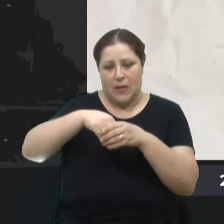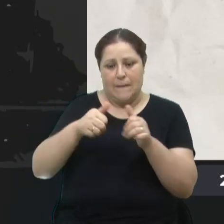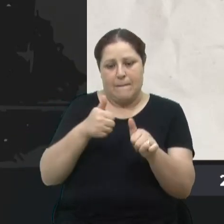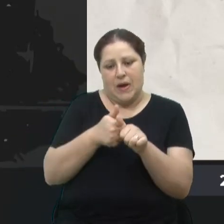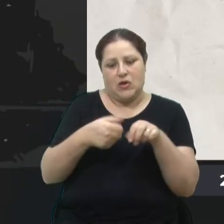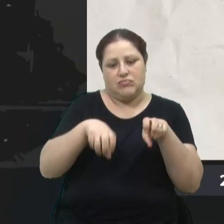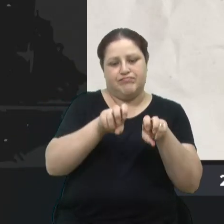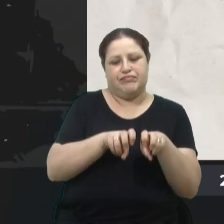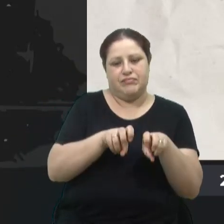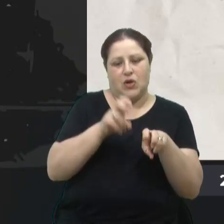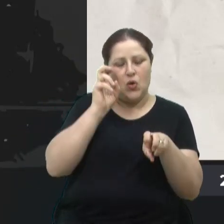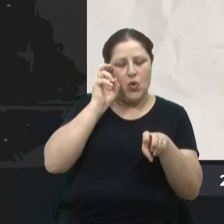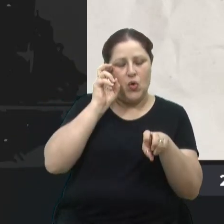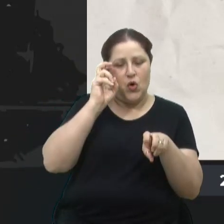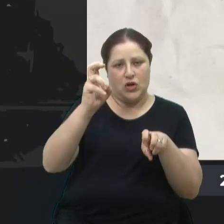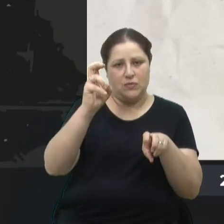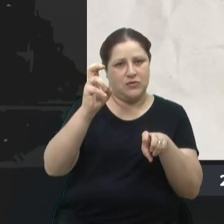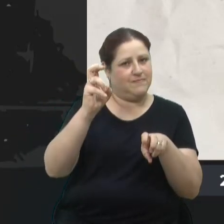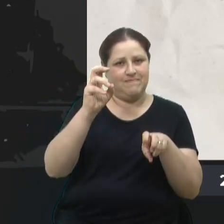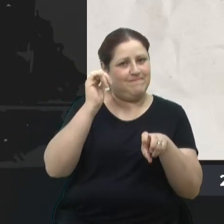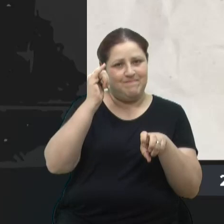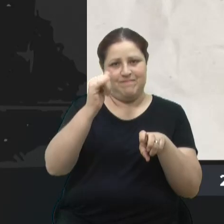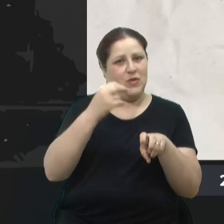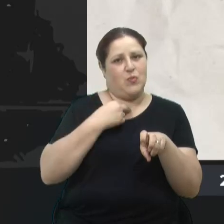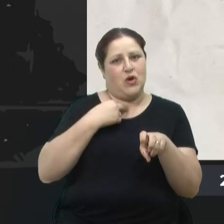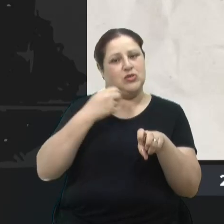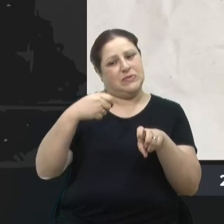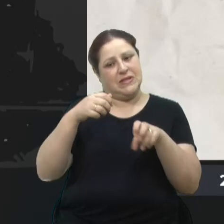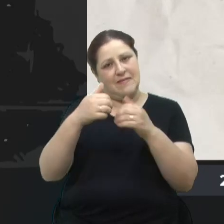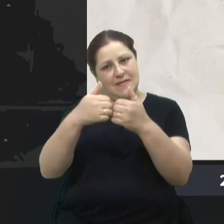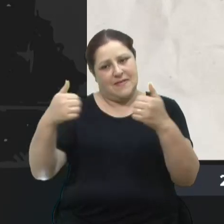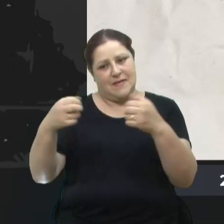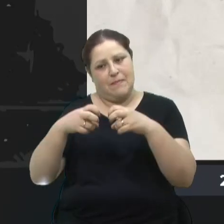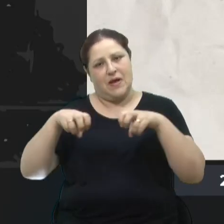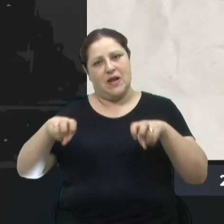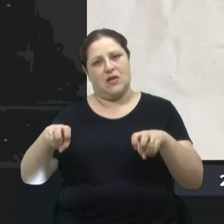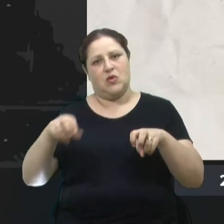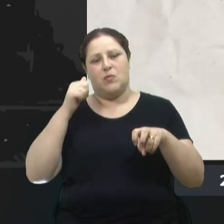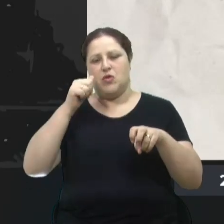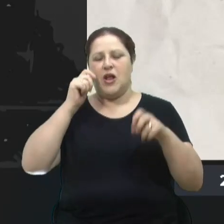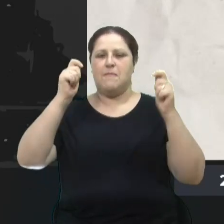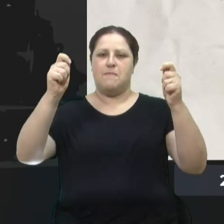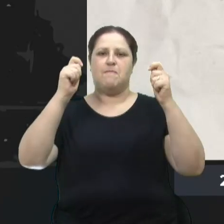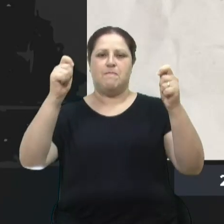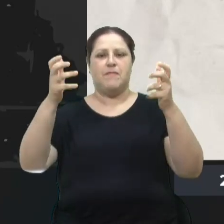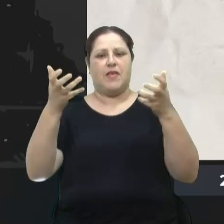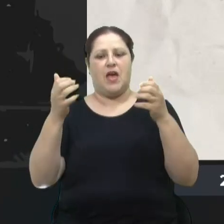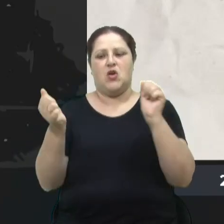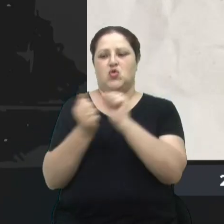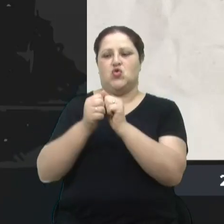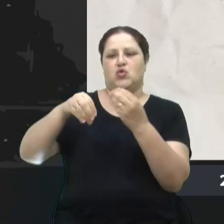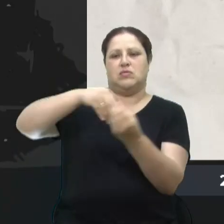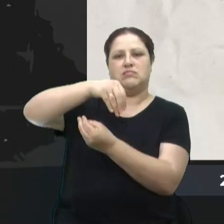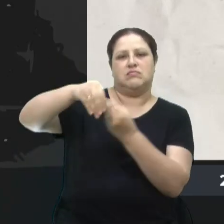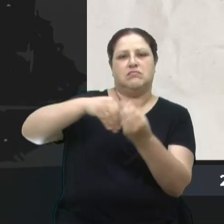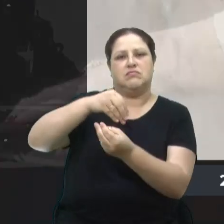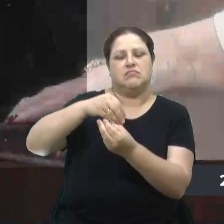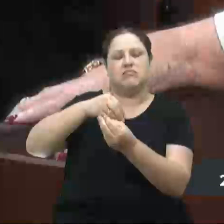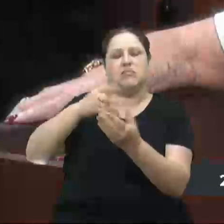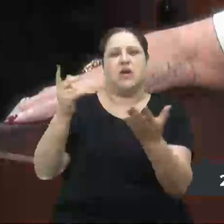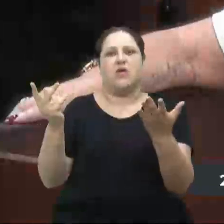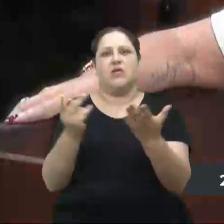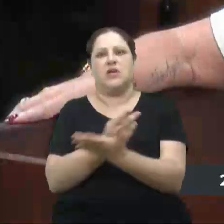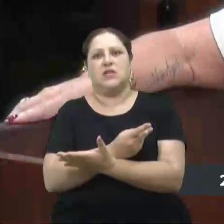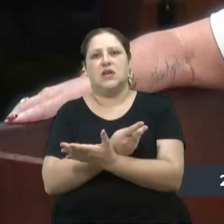em 1955, Rosa foi presa e esse acontecimento provocou um movimento de boicote